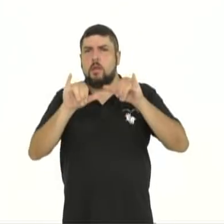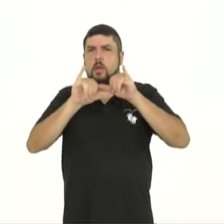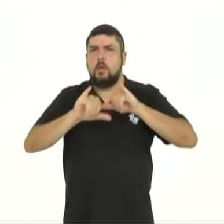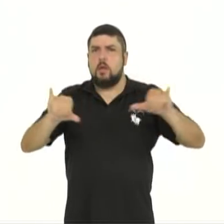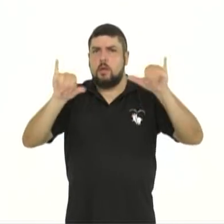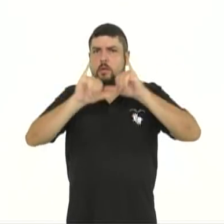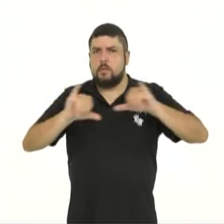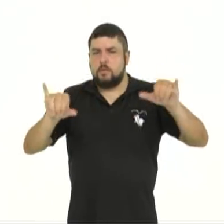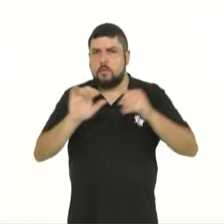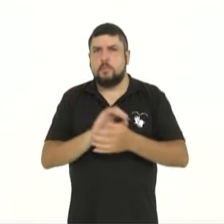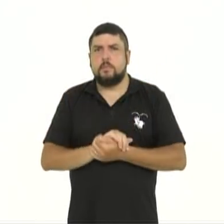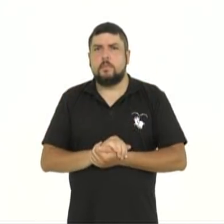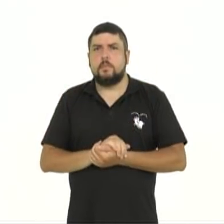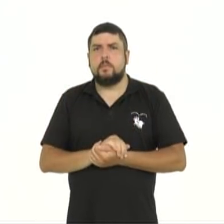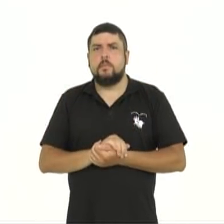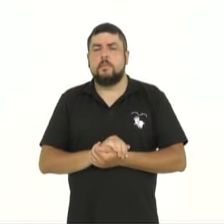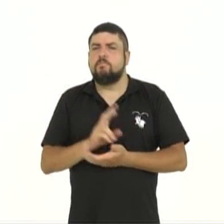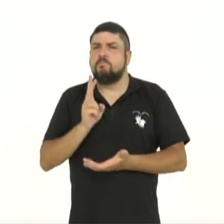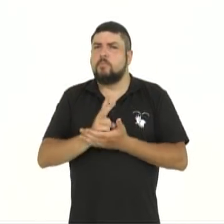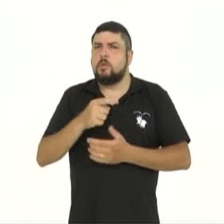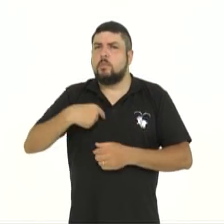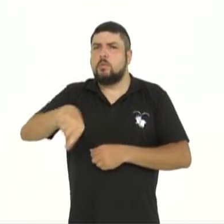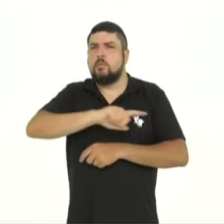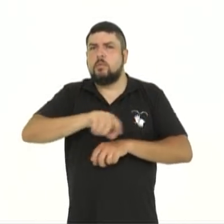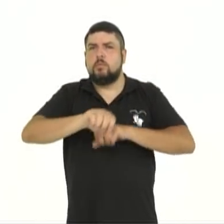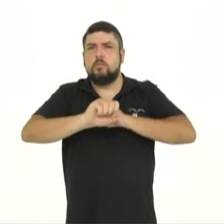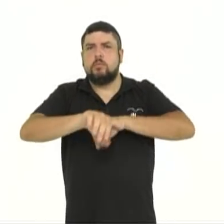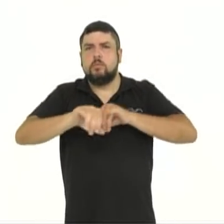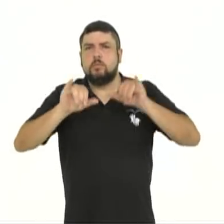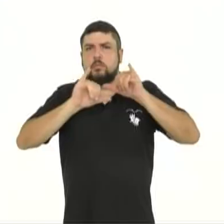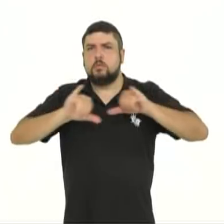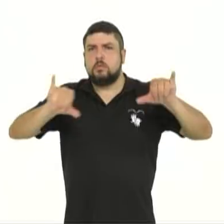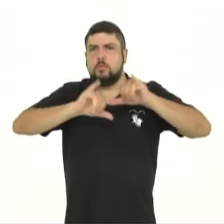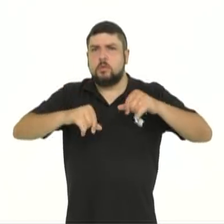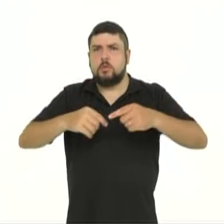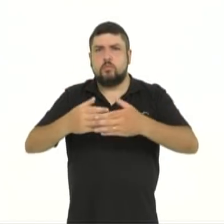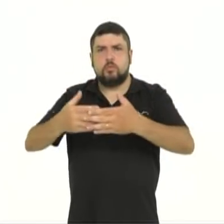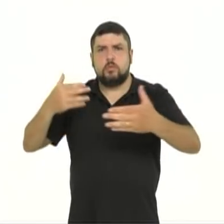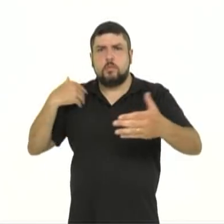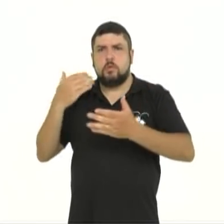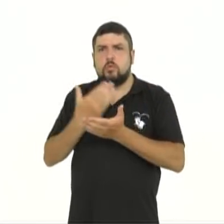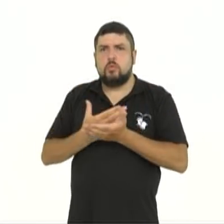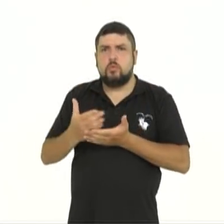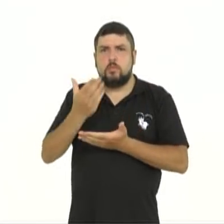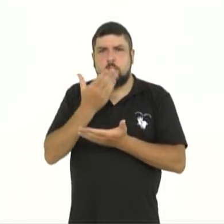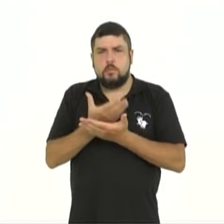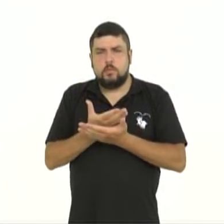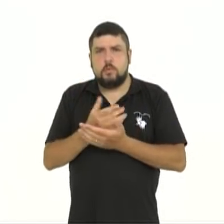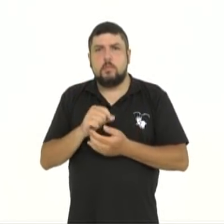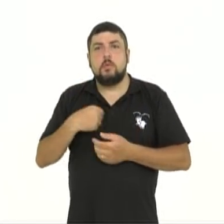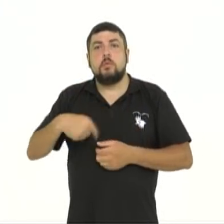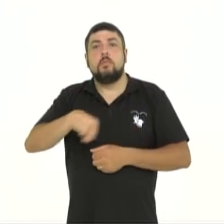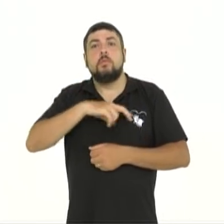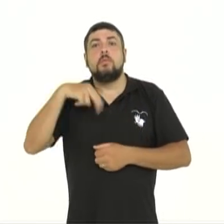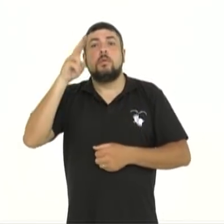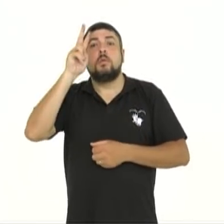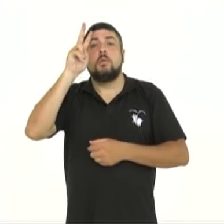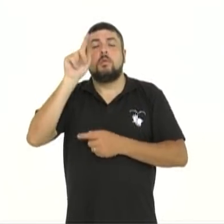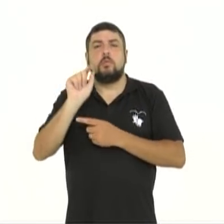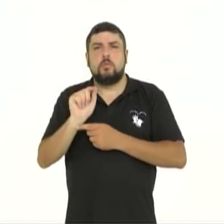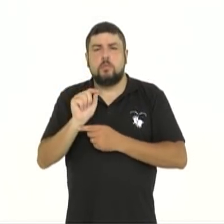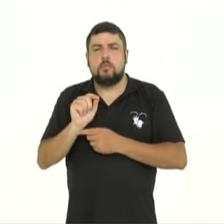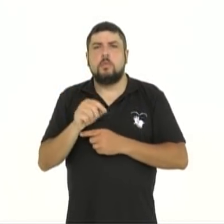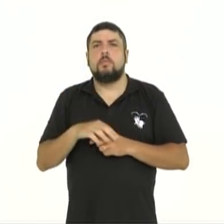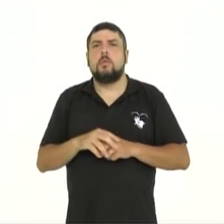Então, como a gente vai trabalhar com notícia, conforme anunciado, né, no início dessa aula, a gente vai ter que se lembrar aqui, ó, que a notícia ela tem